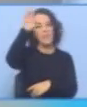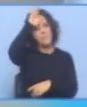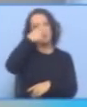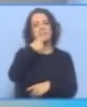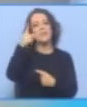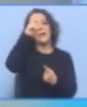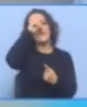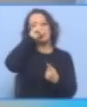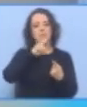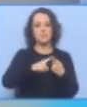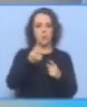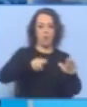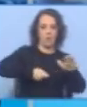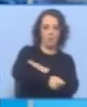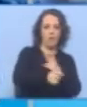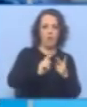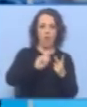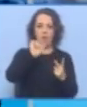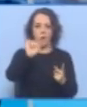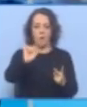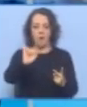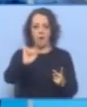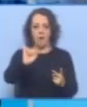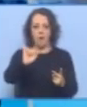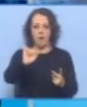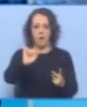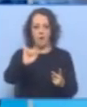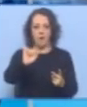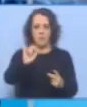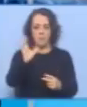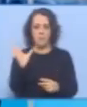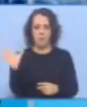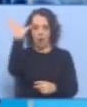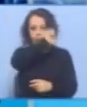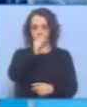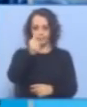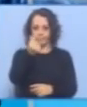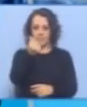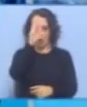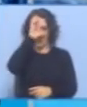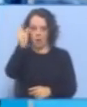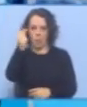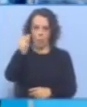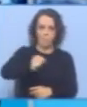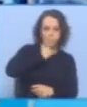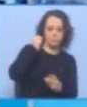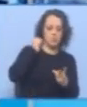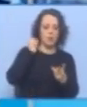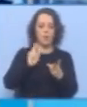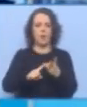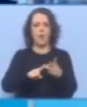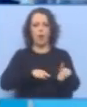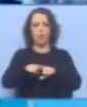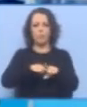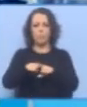vícios, entre eles a corrupção, a apropriação indevida de dinheiros públicos, portanto, a